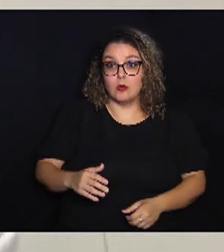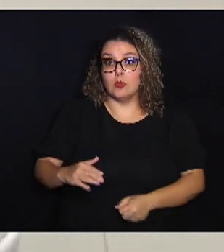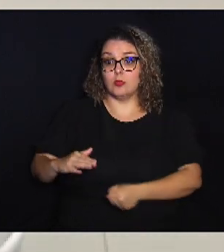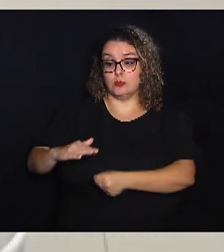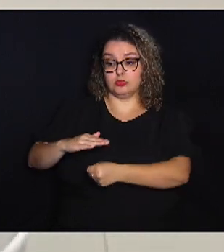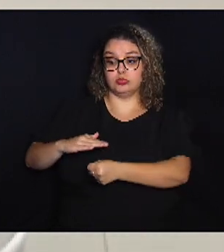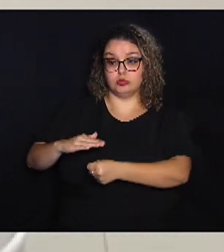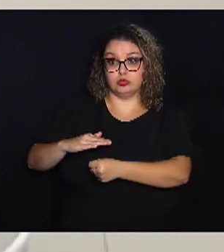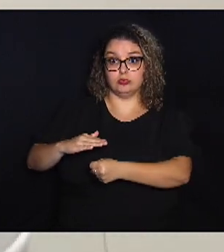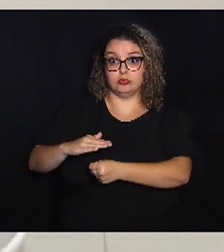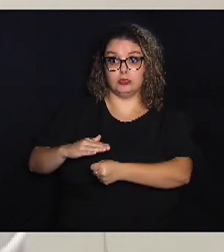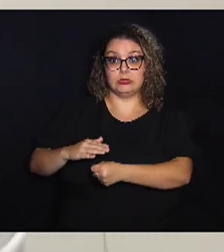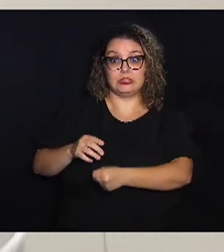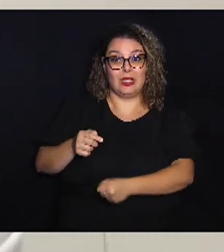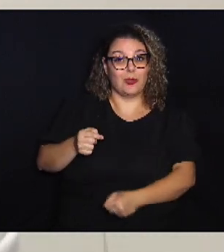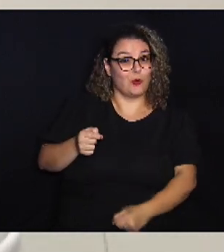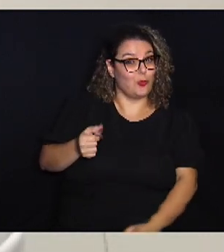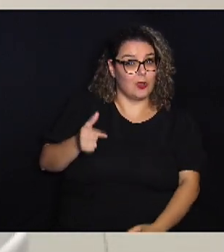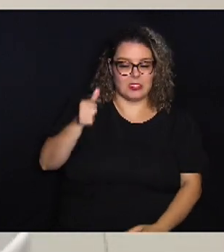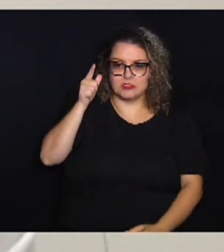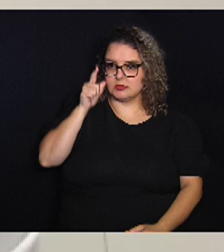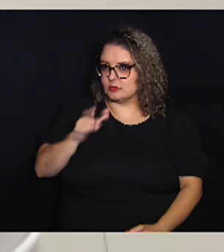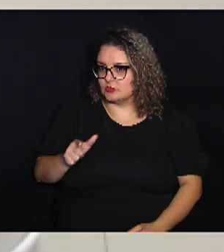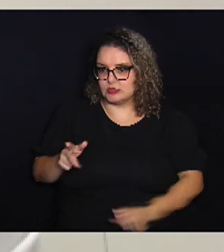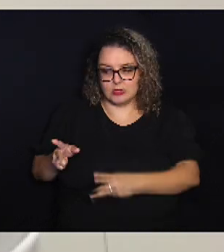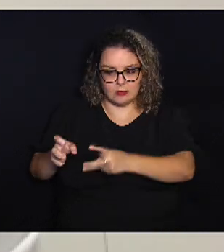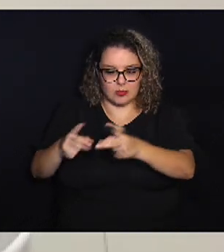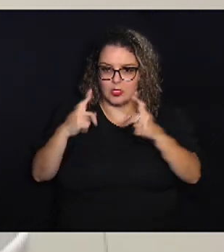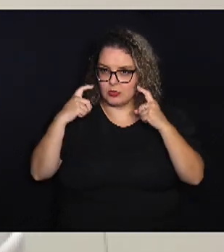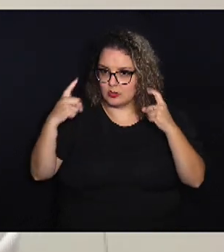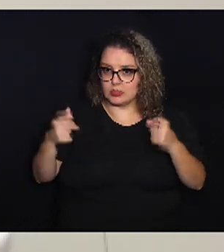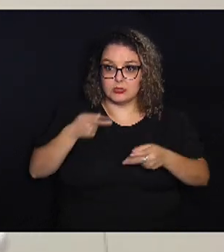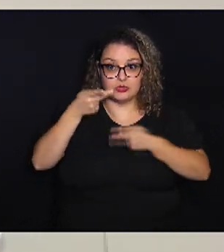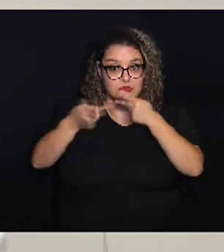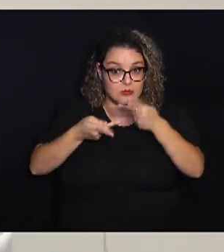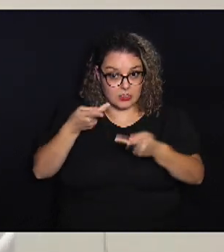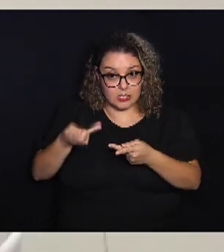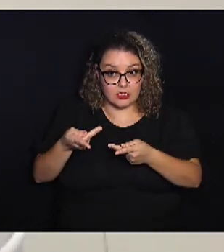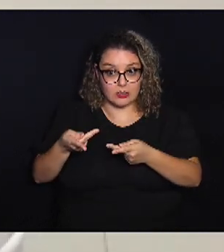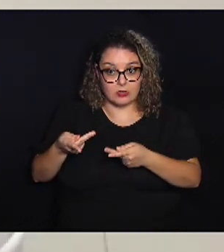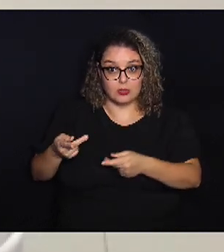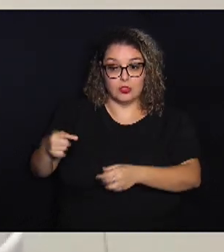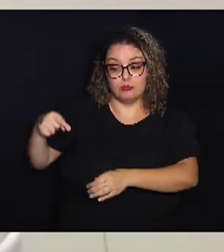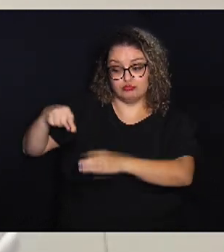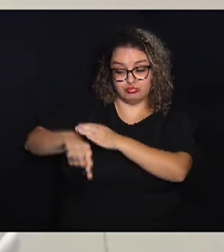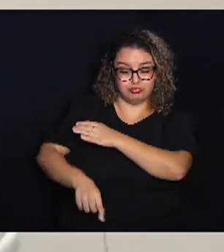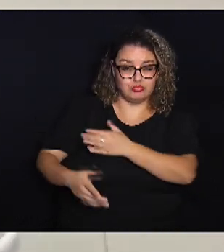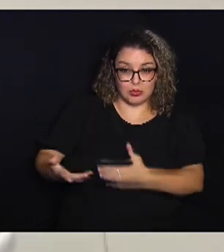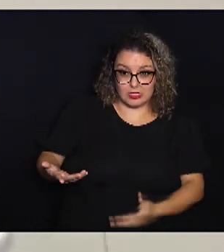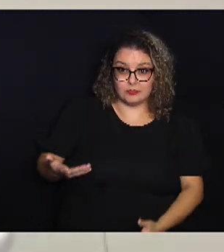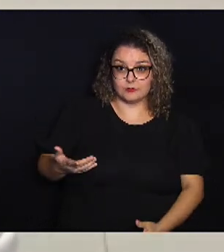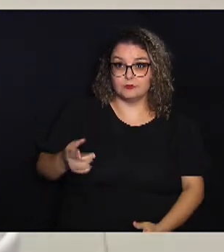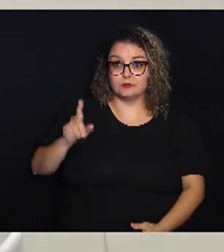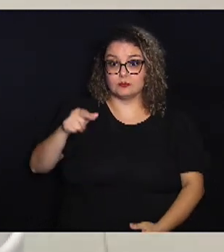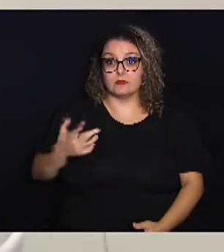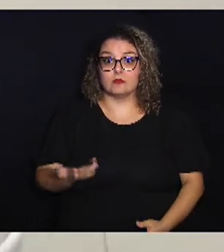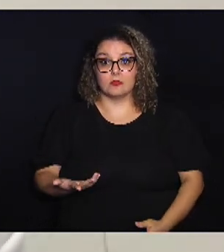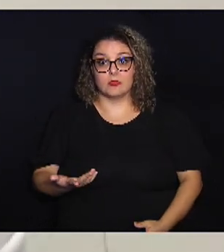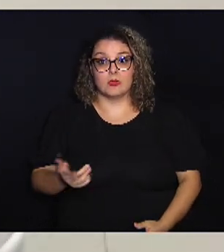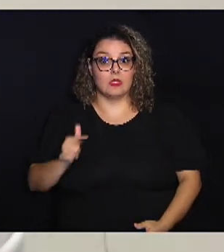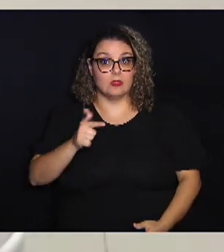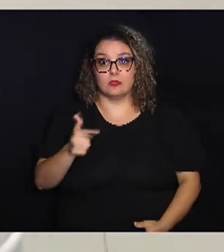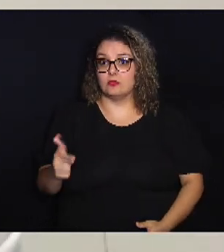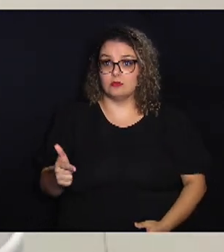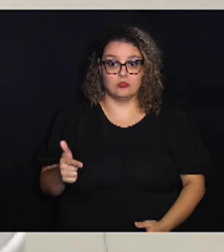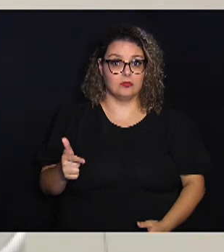pessoa já praticamente não consegue detectar sons de fala. E um grau profundo, ela não tem